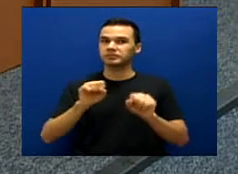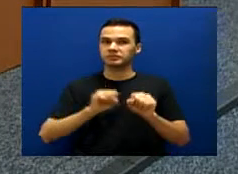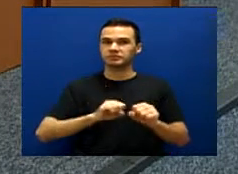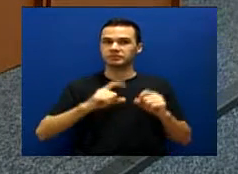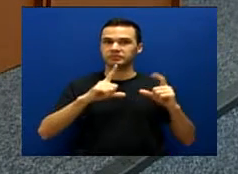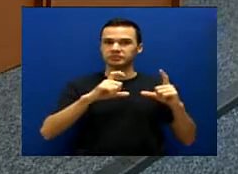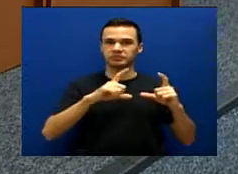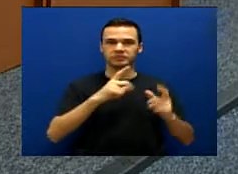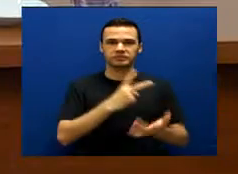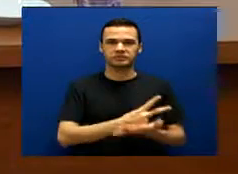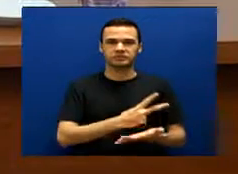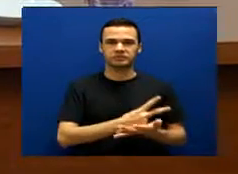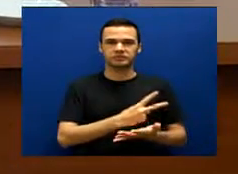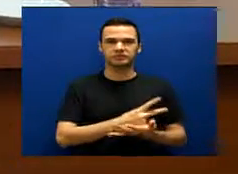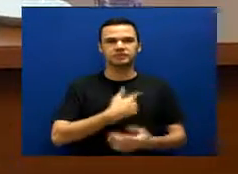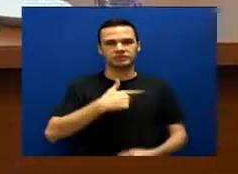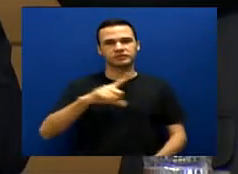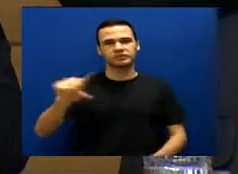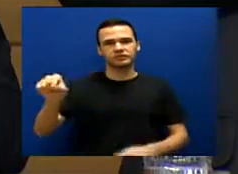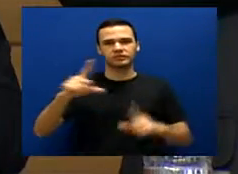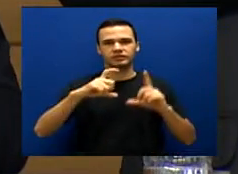pela posteridade. Eu vou lá tirar uma foto.